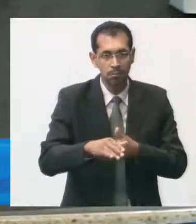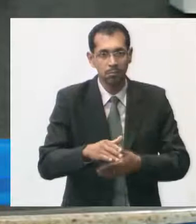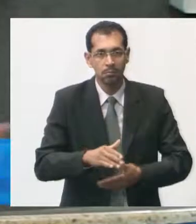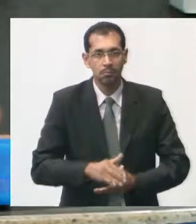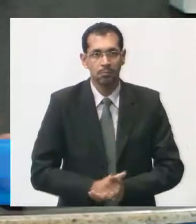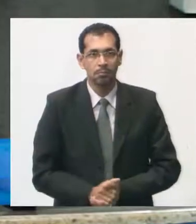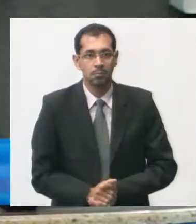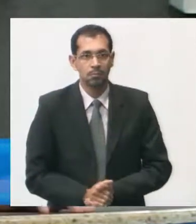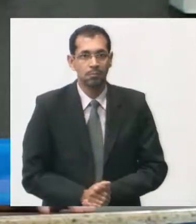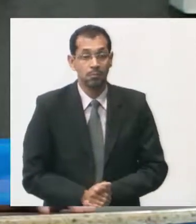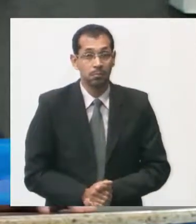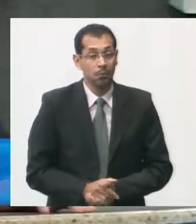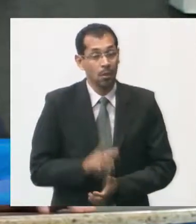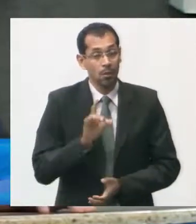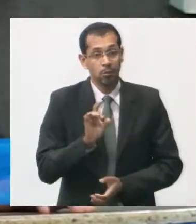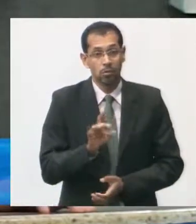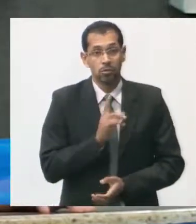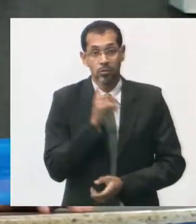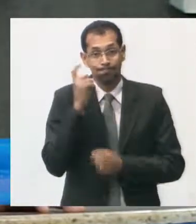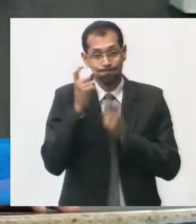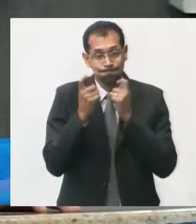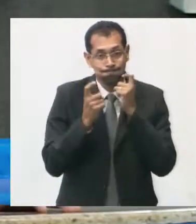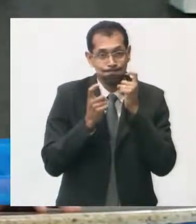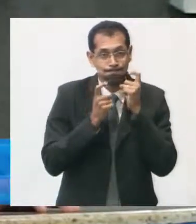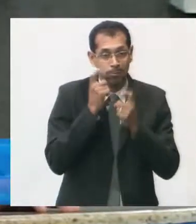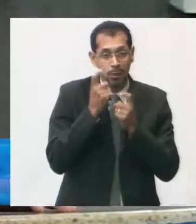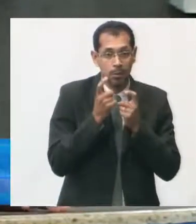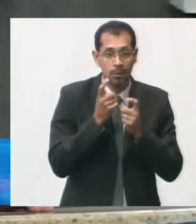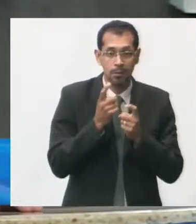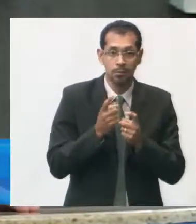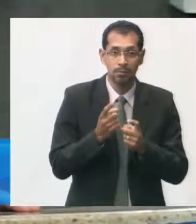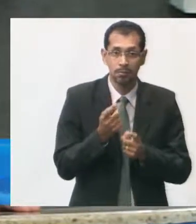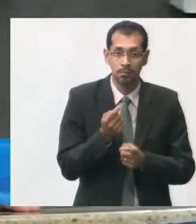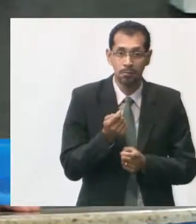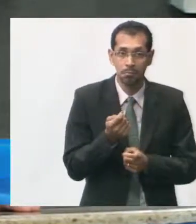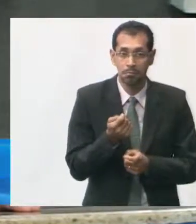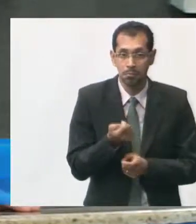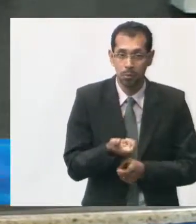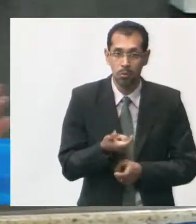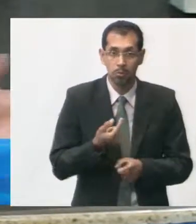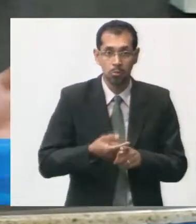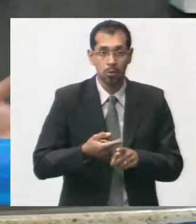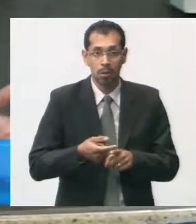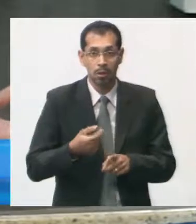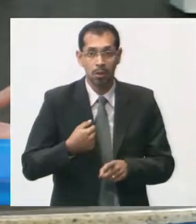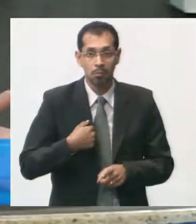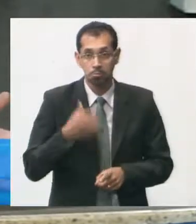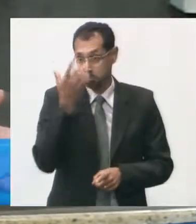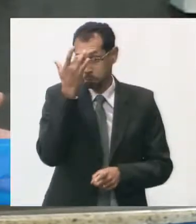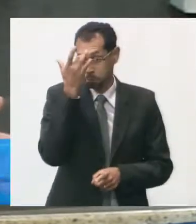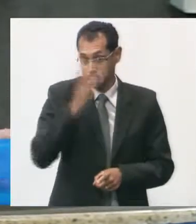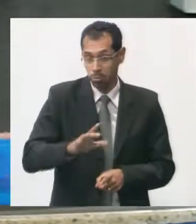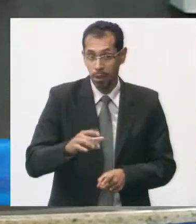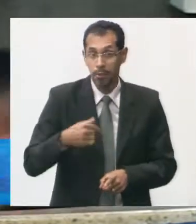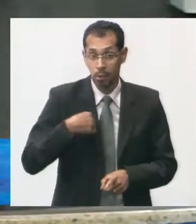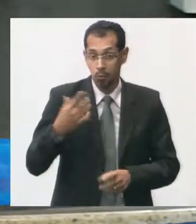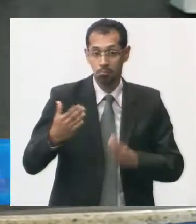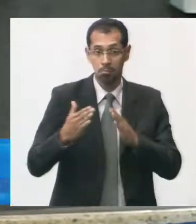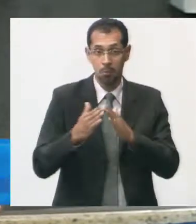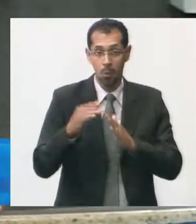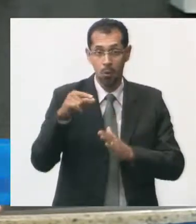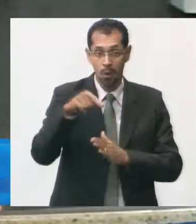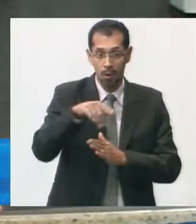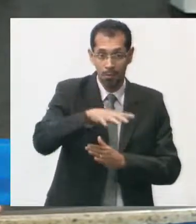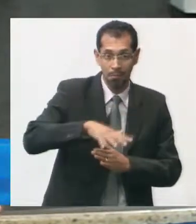fiquei preocupado porque eu sou da área, sou vereador da cidade, eu sequer sabia que